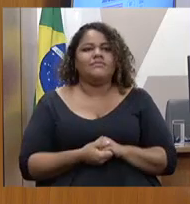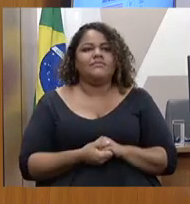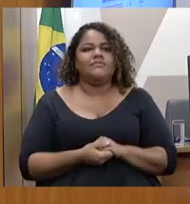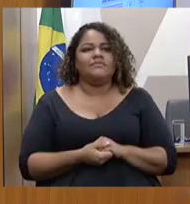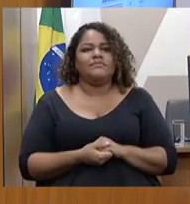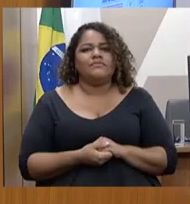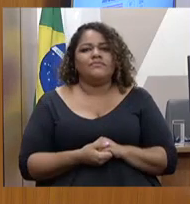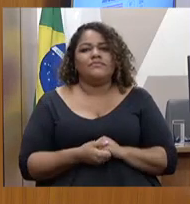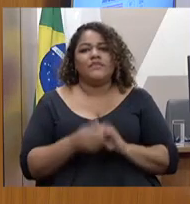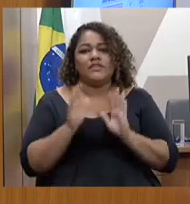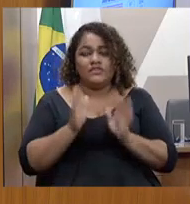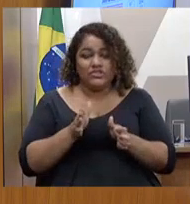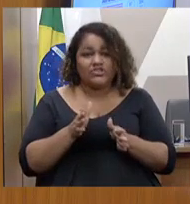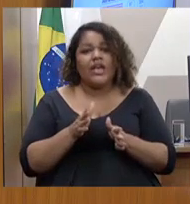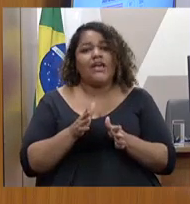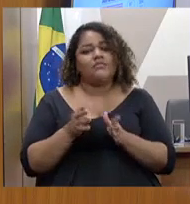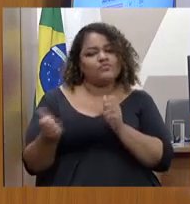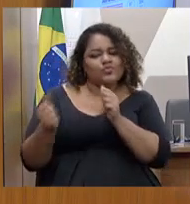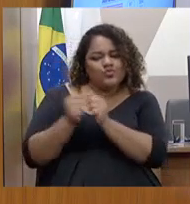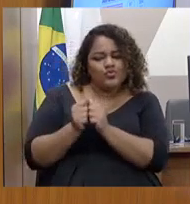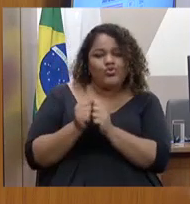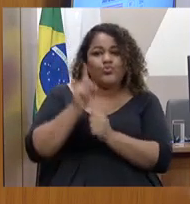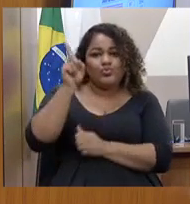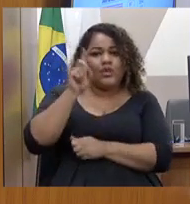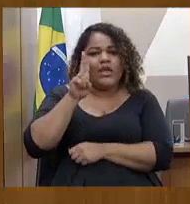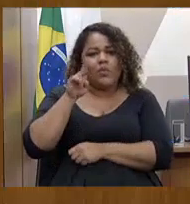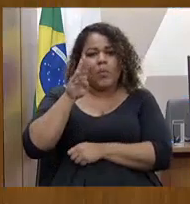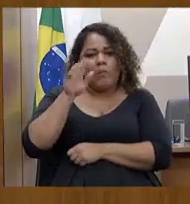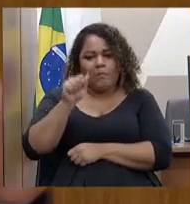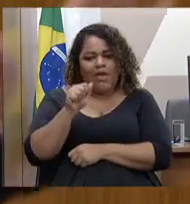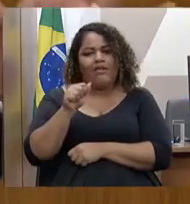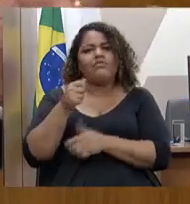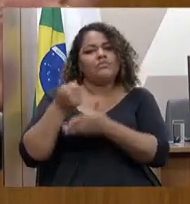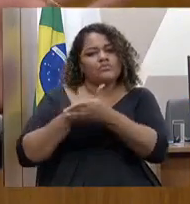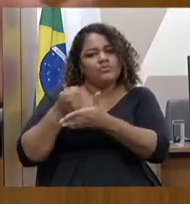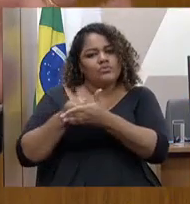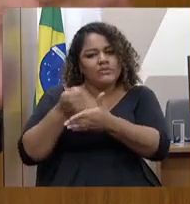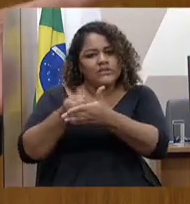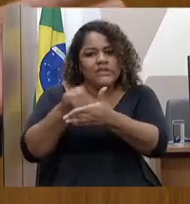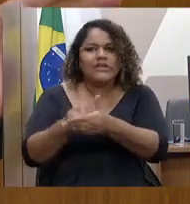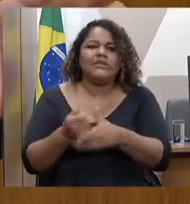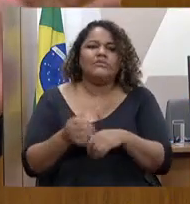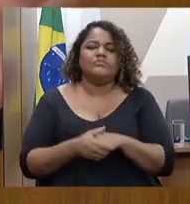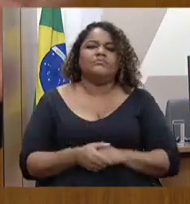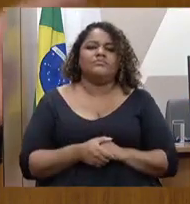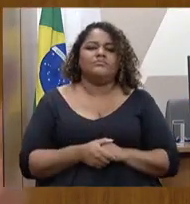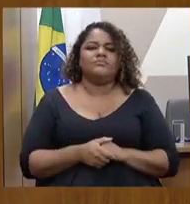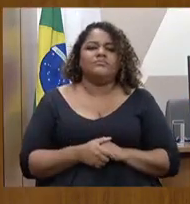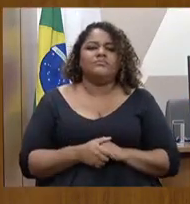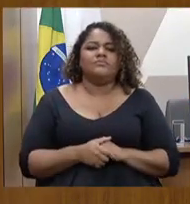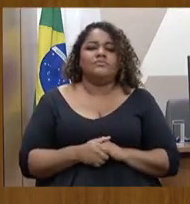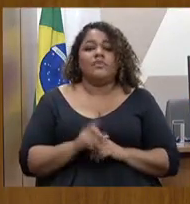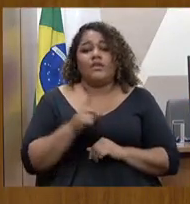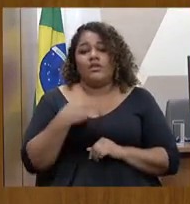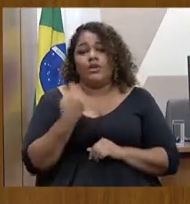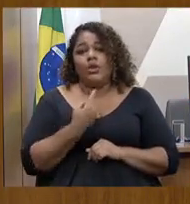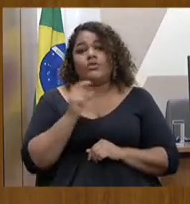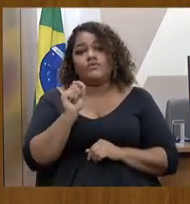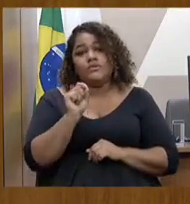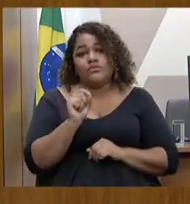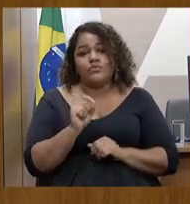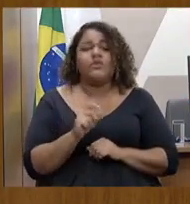luta e nós fizemos aqui é um pequeno recorte sobre os dados fornecidos